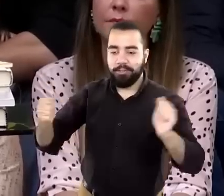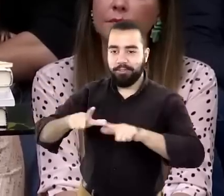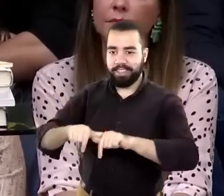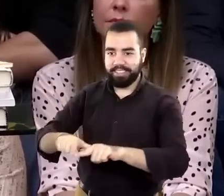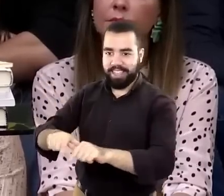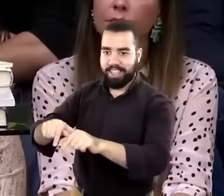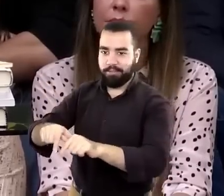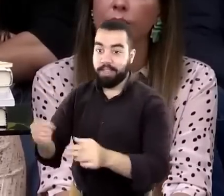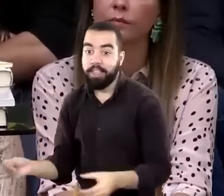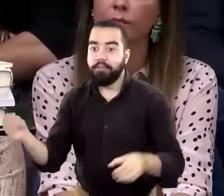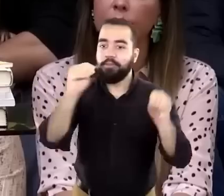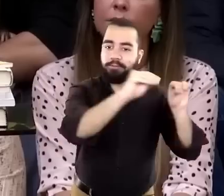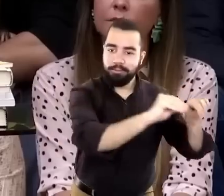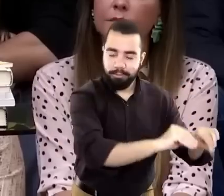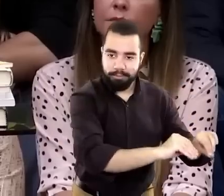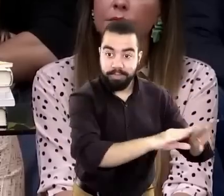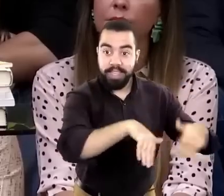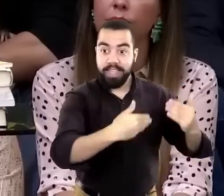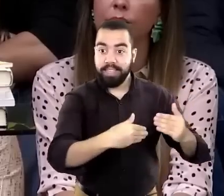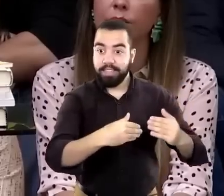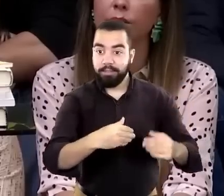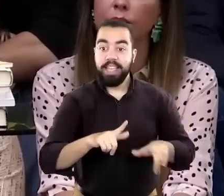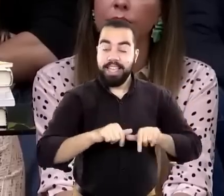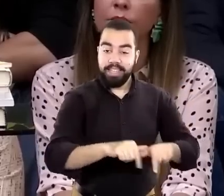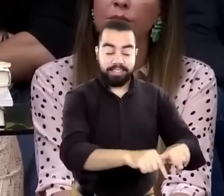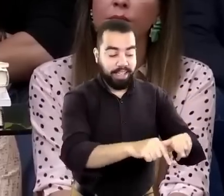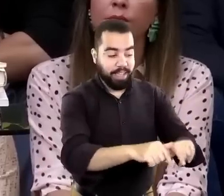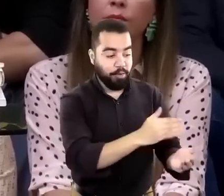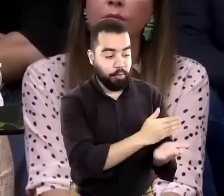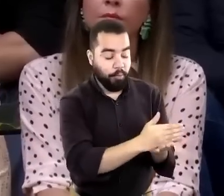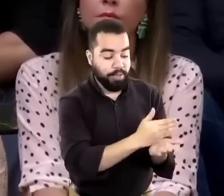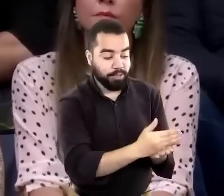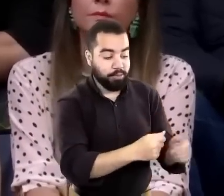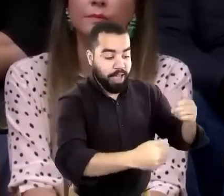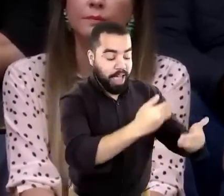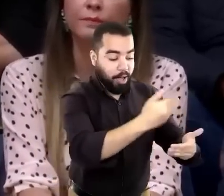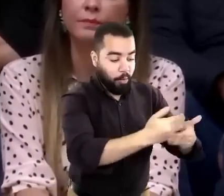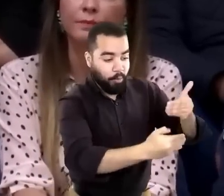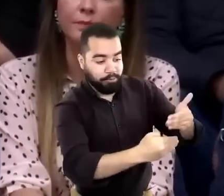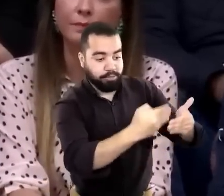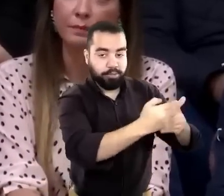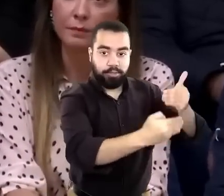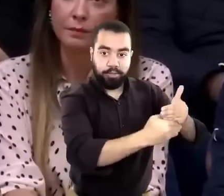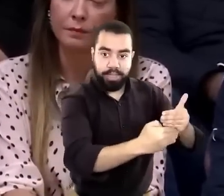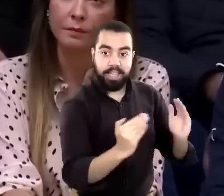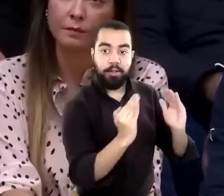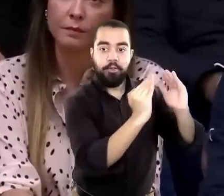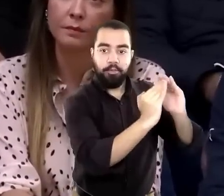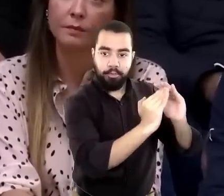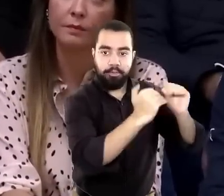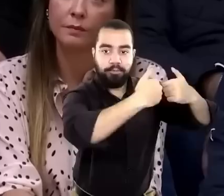de Zorobabel, para a construção do templo. Segundo turno, sob a liderança de Esdras, para ensinar a